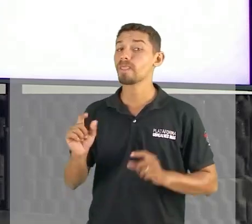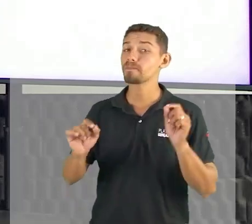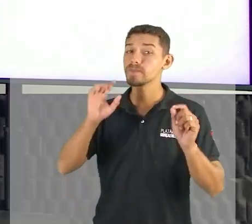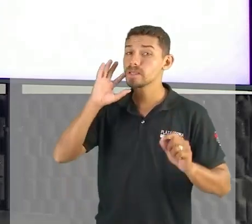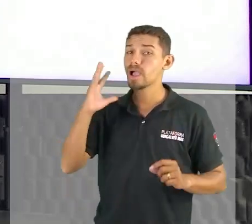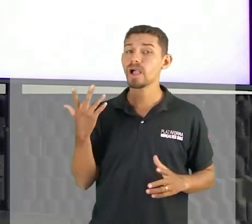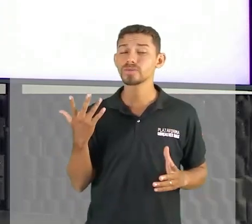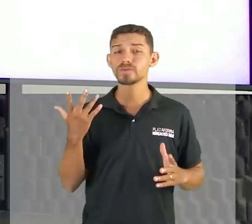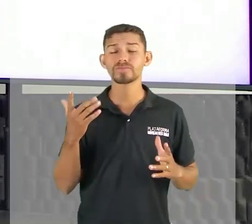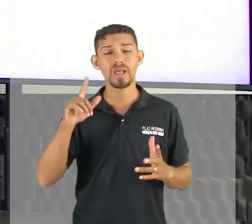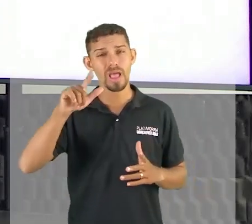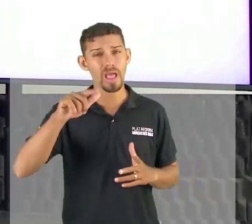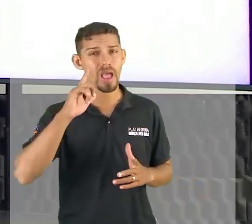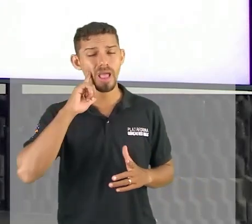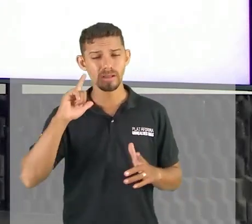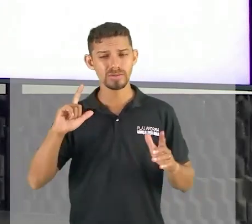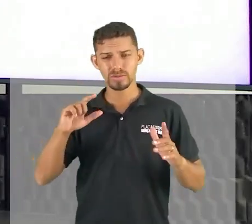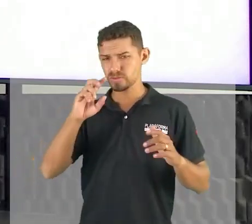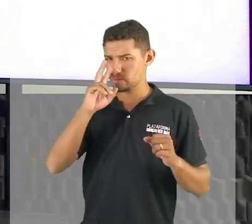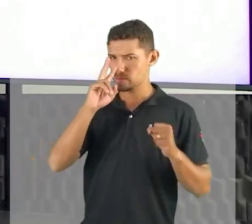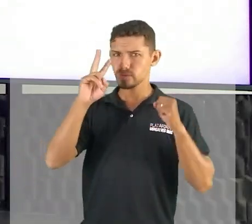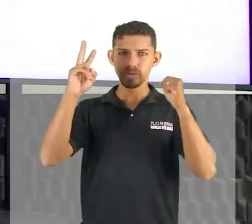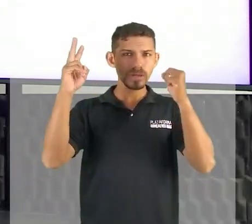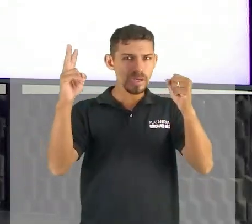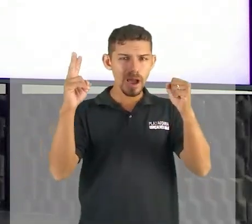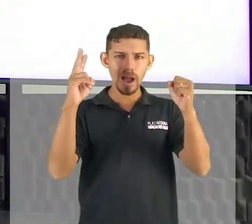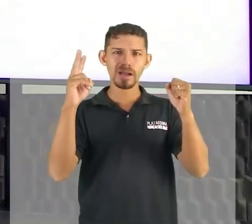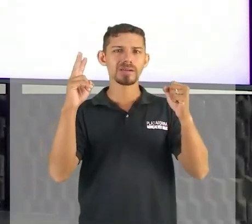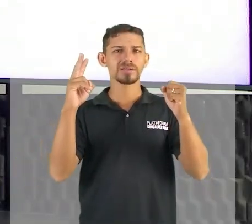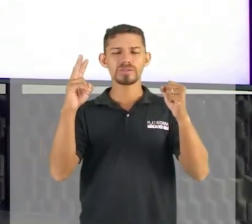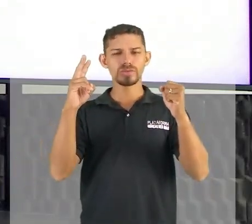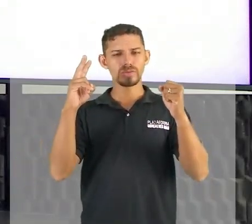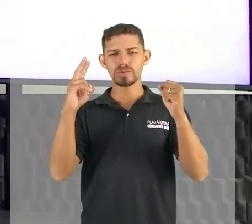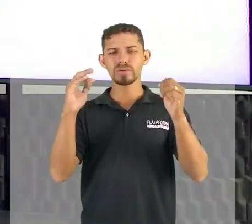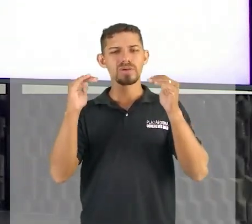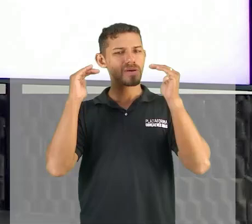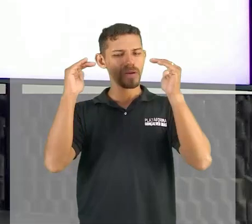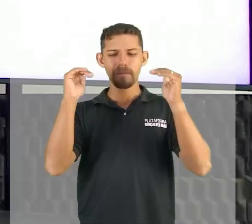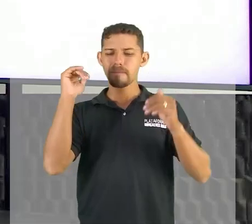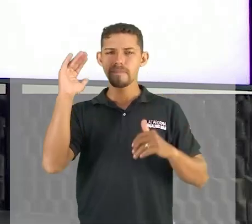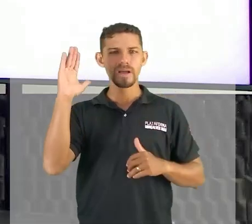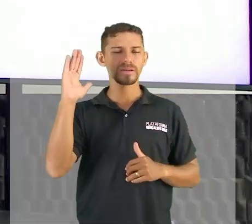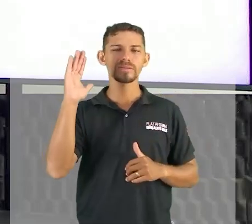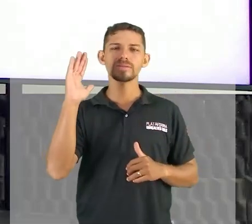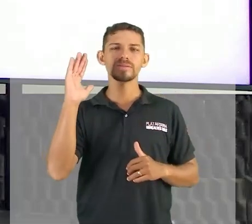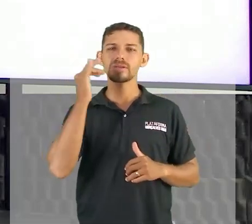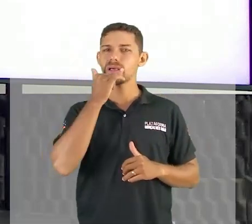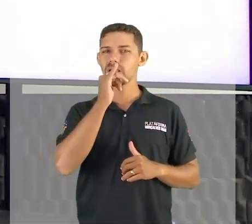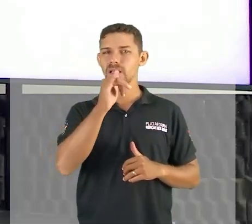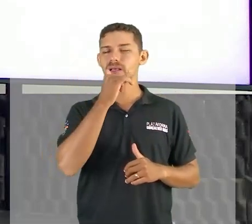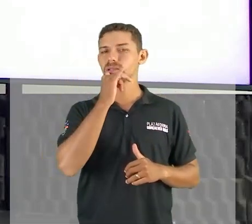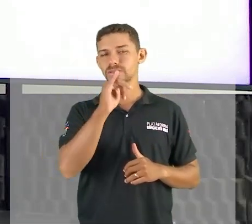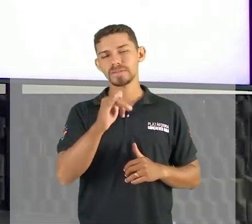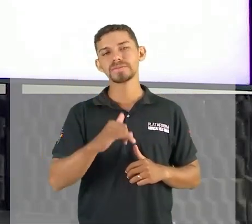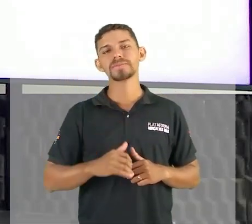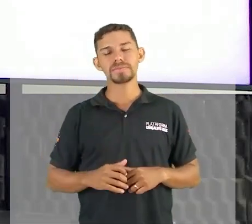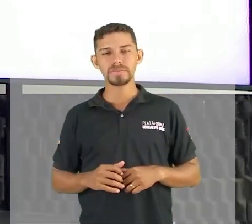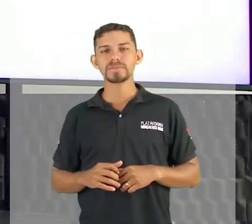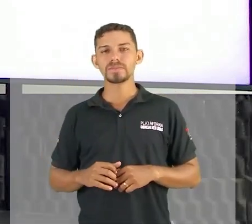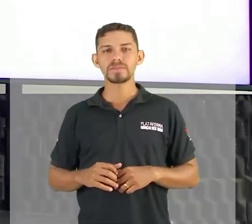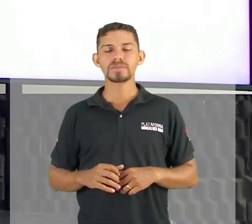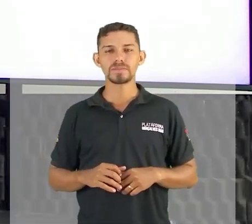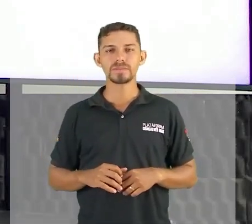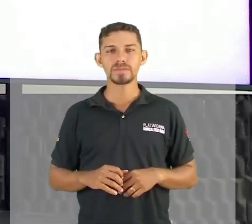isso é uma sobrecarga uma carga maior de corrente elétrica um valor maior de corrente elétrica que